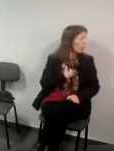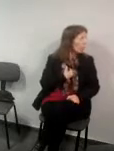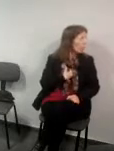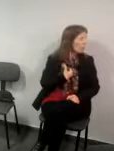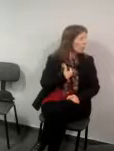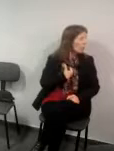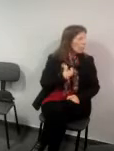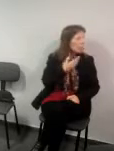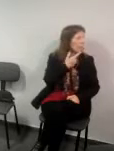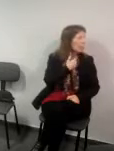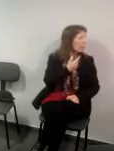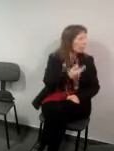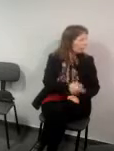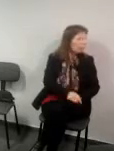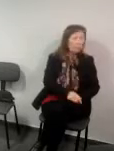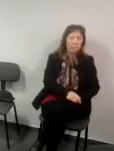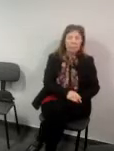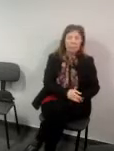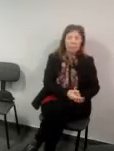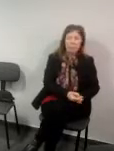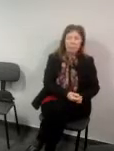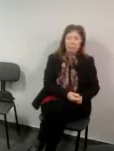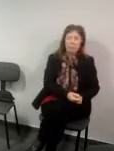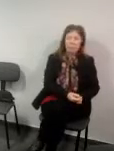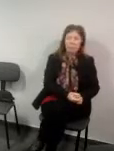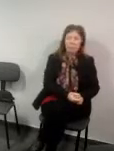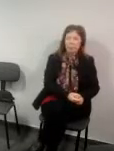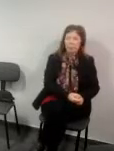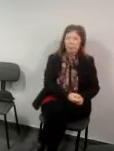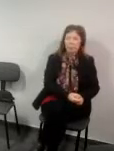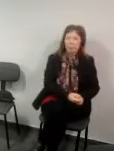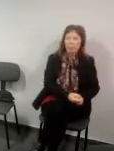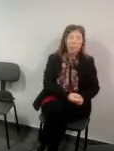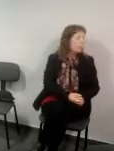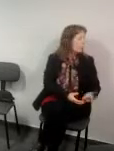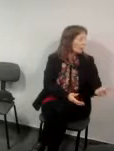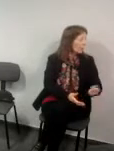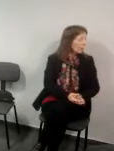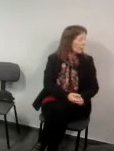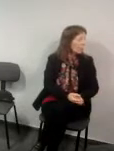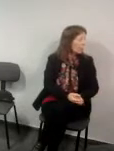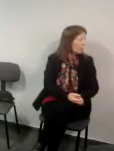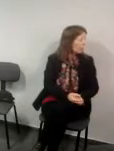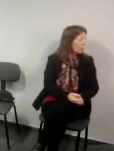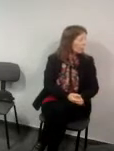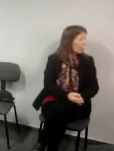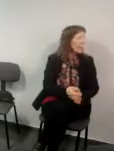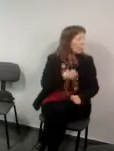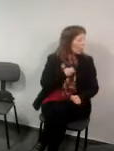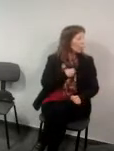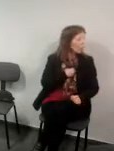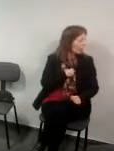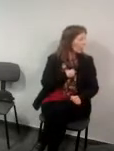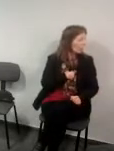mesmo. Não, mas eu estou falando, a pessoa pessoa que está vai recebendo... Normalmente, cada pessoa está quando fechado. Às vezes ela está quando fechado.